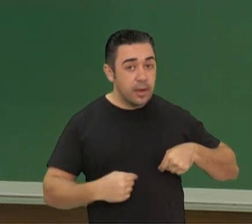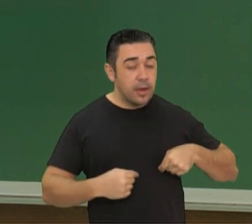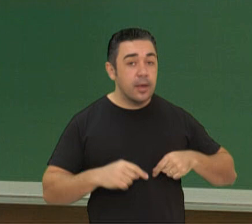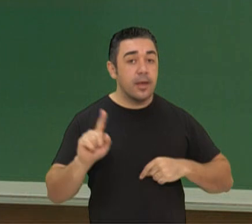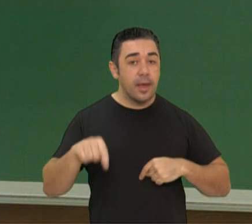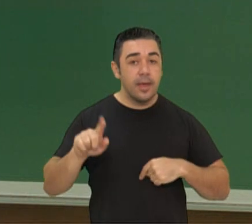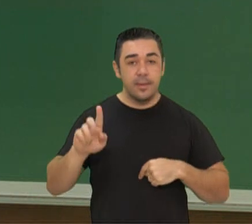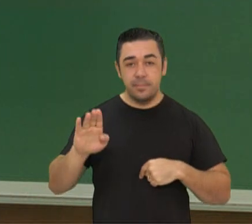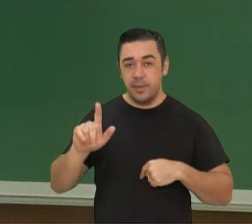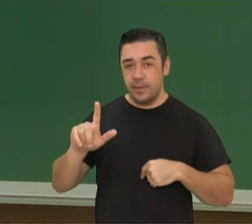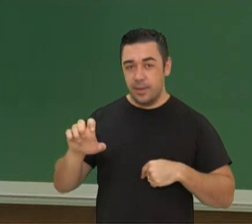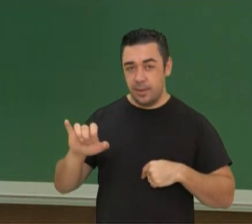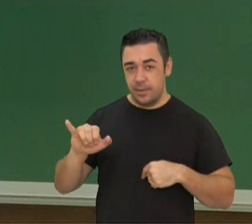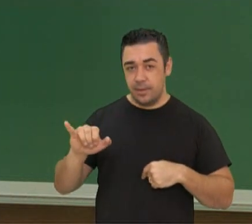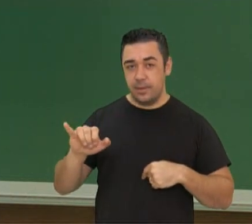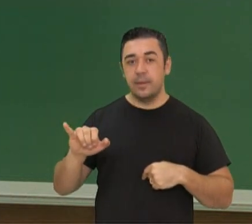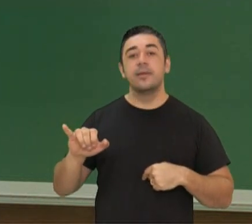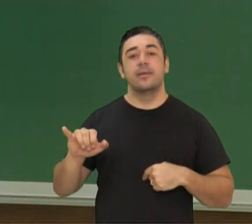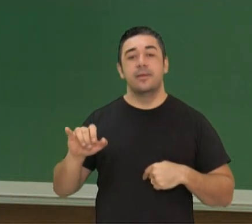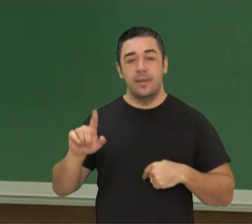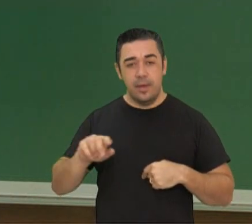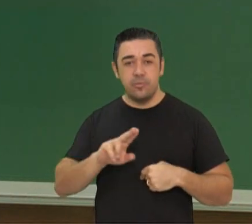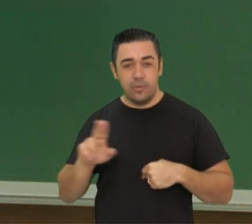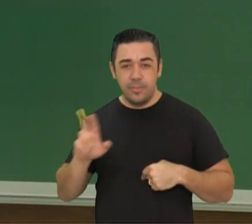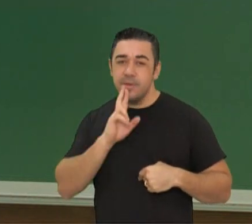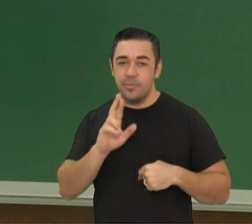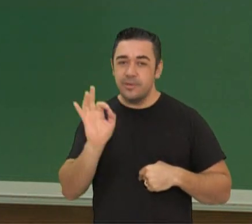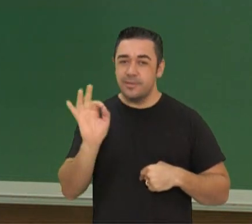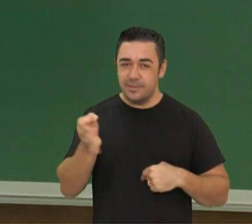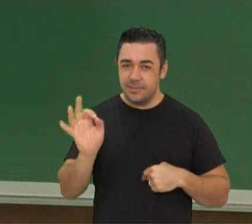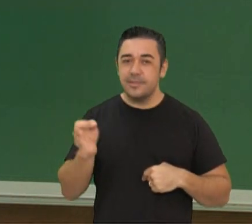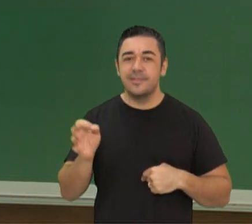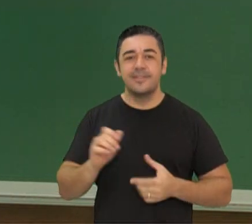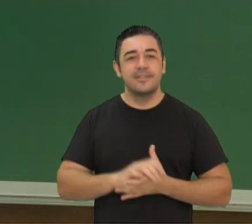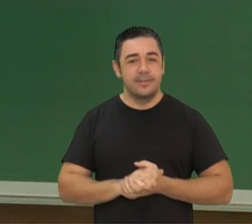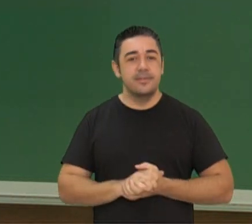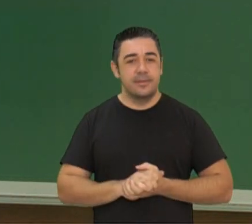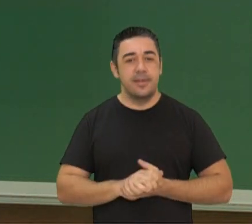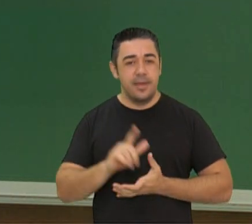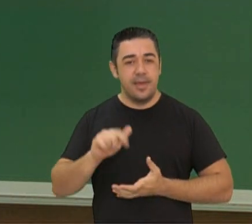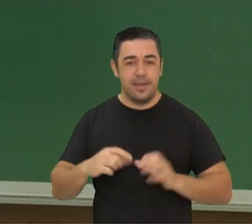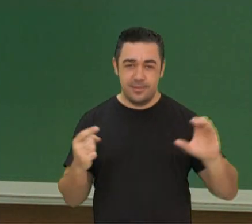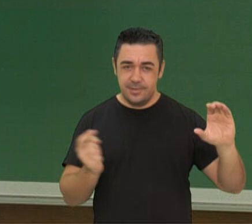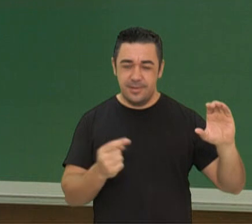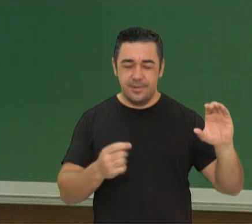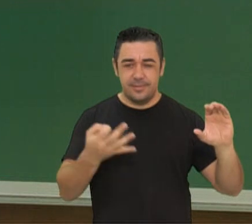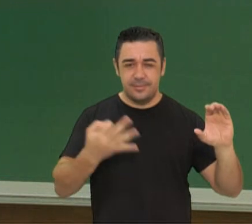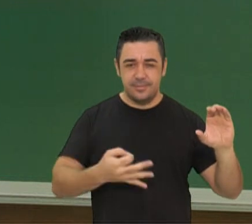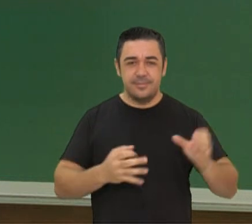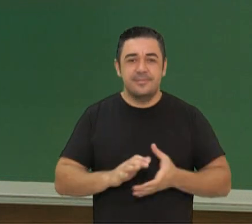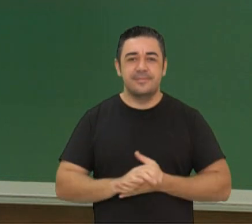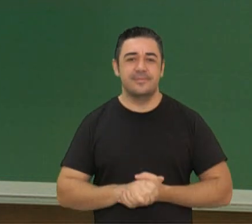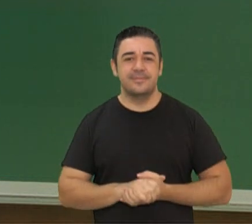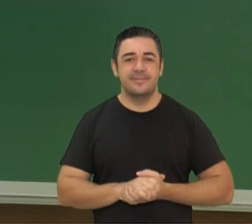a bile. Então, a nossa resposta correta aqui, sim, era a alternativa C.